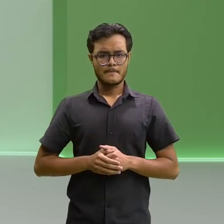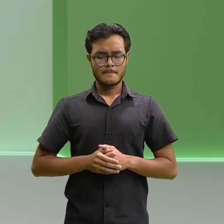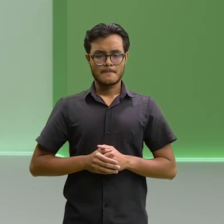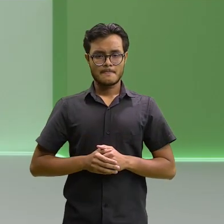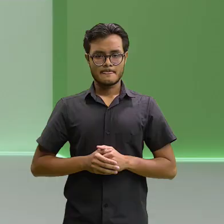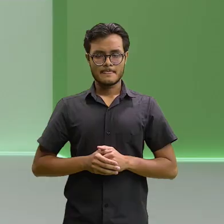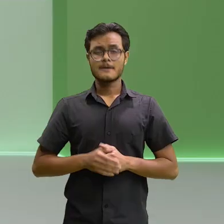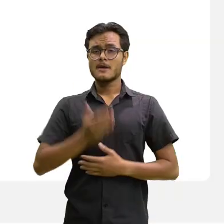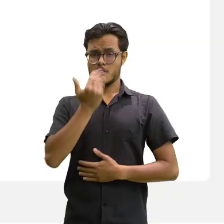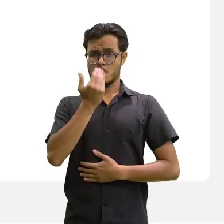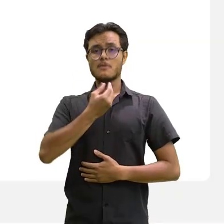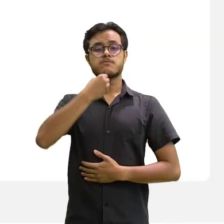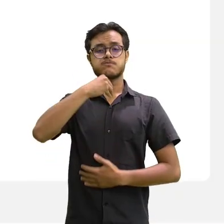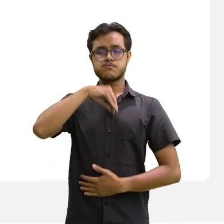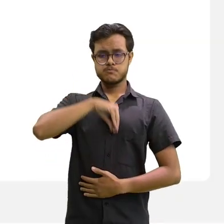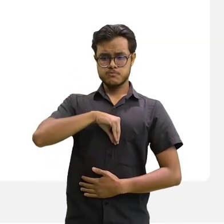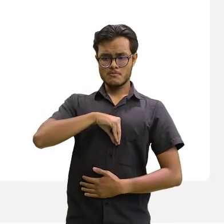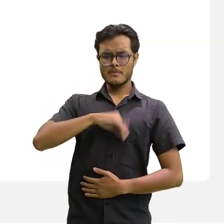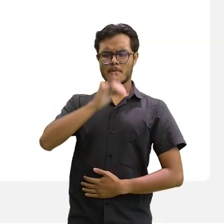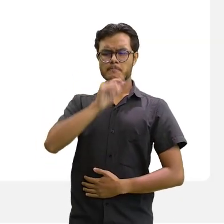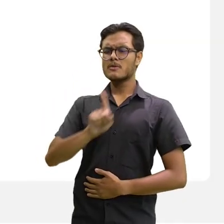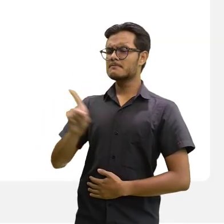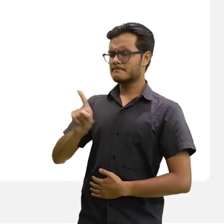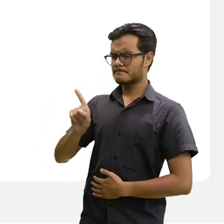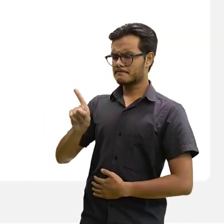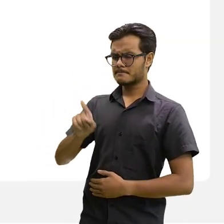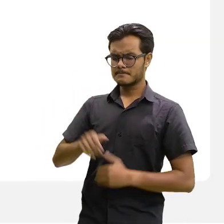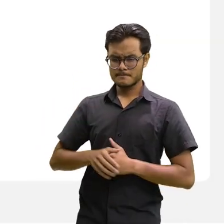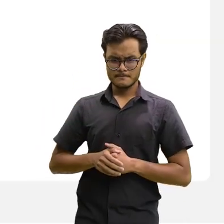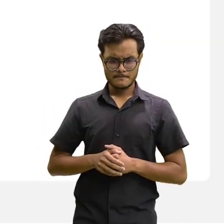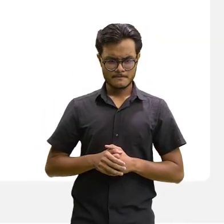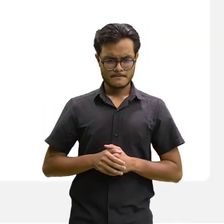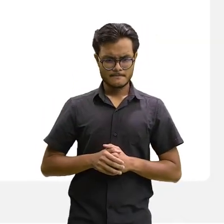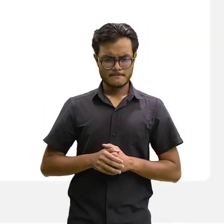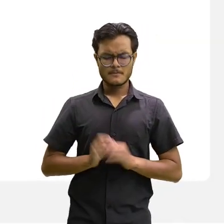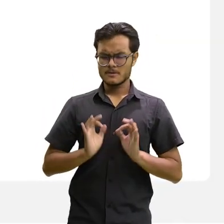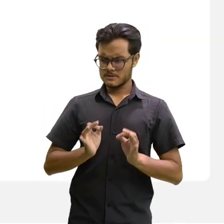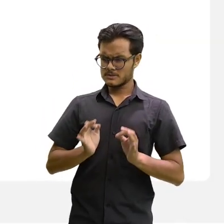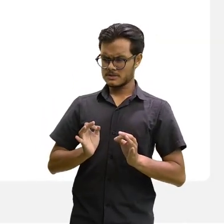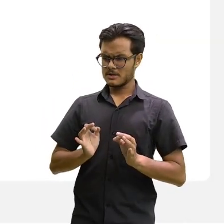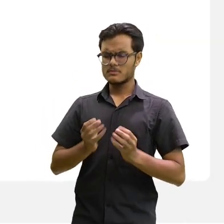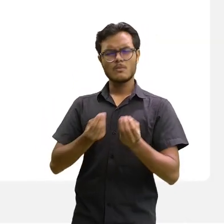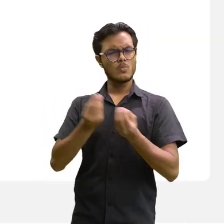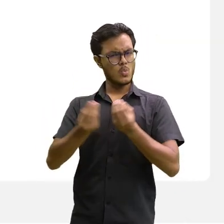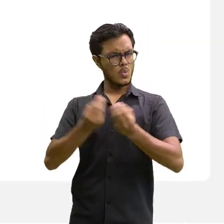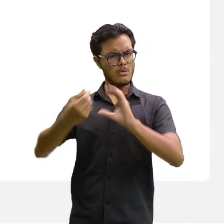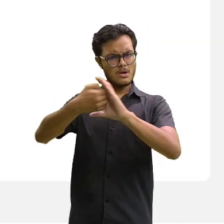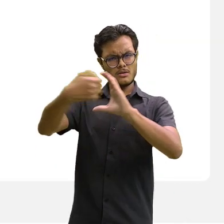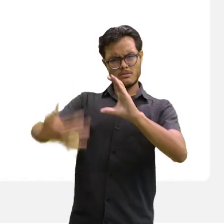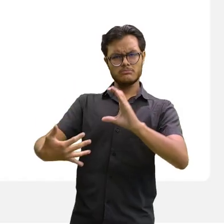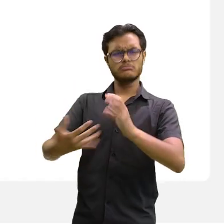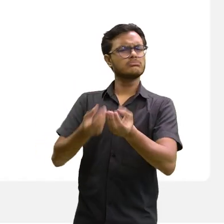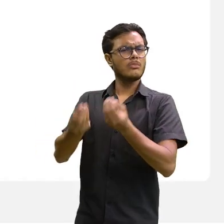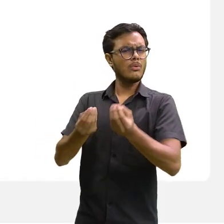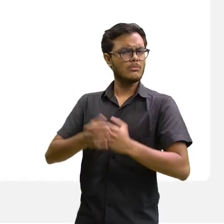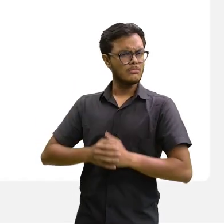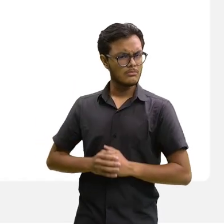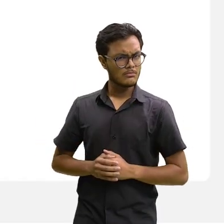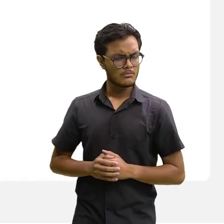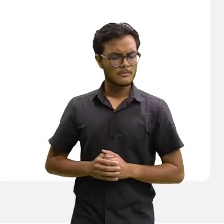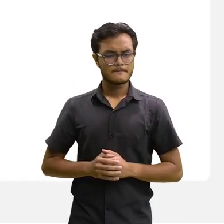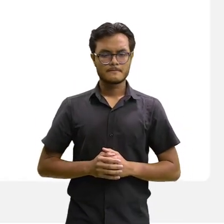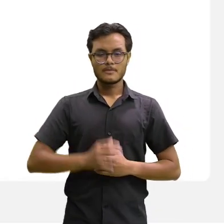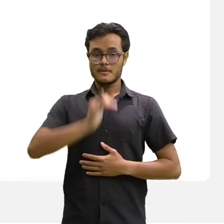do nosso sistema digestivo humano, para a gente entender a anatomia e entender o porquê dessa mecânica, tá?